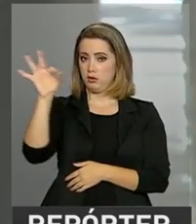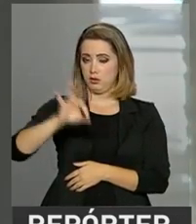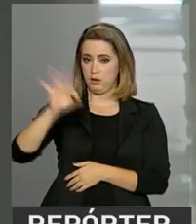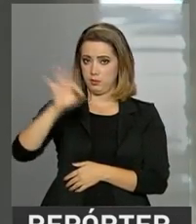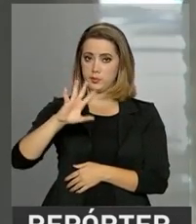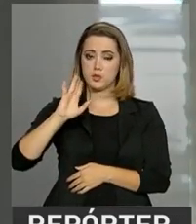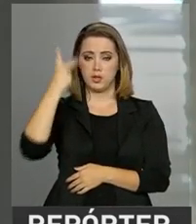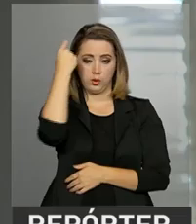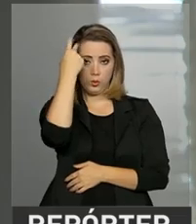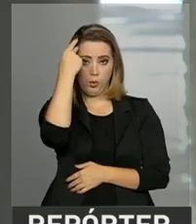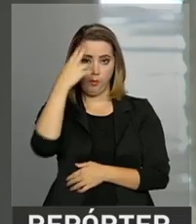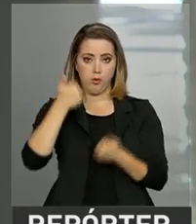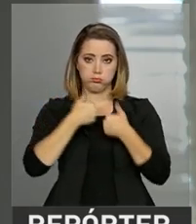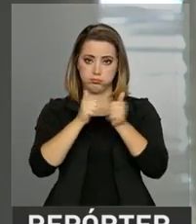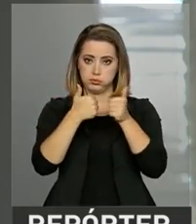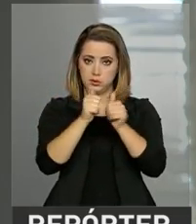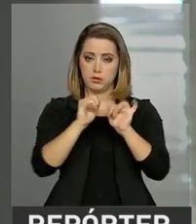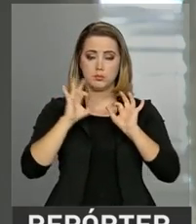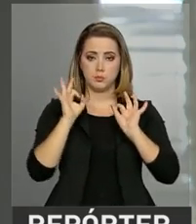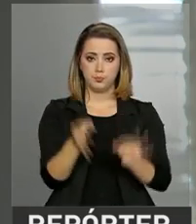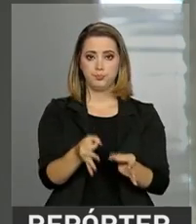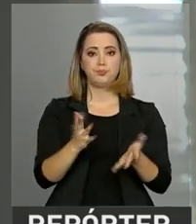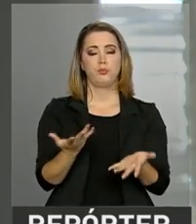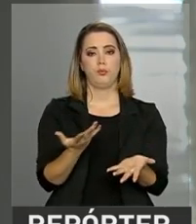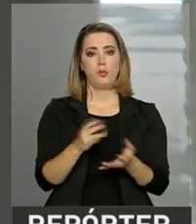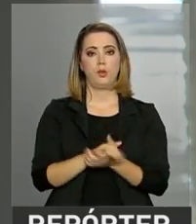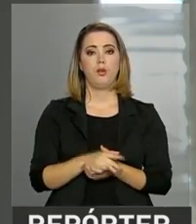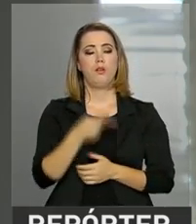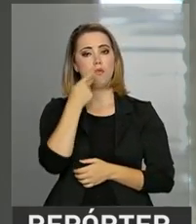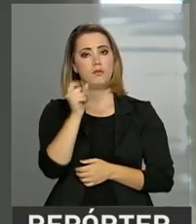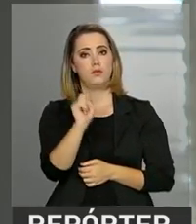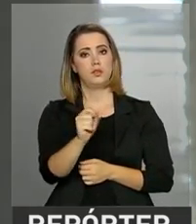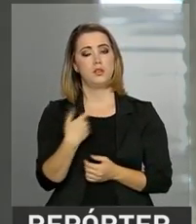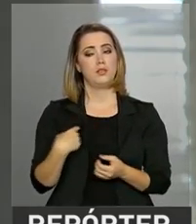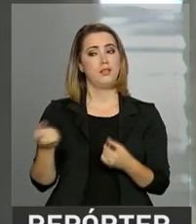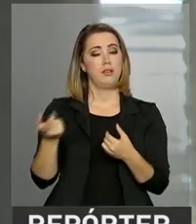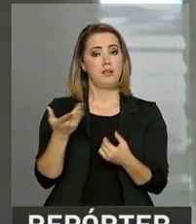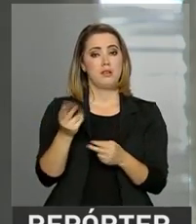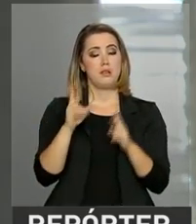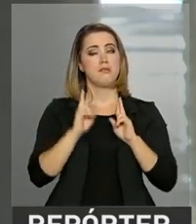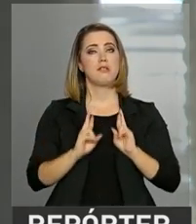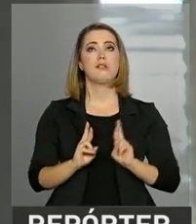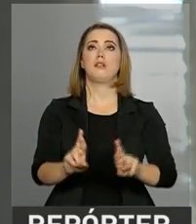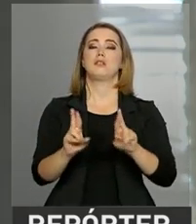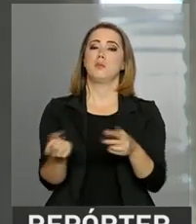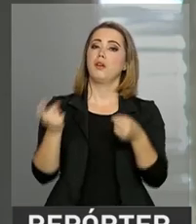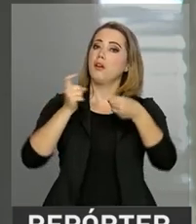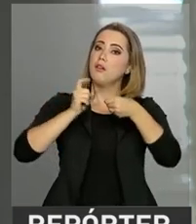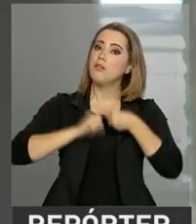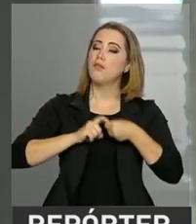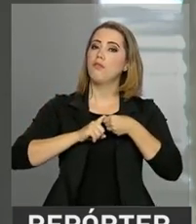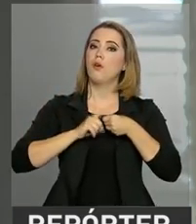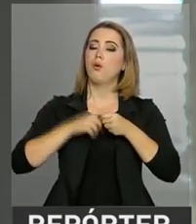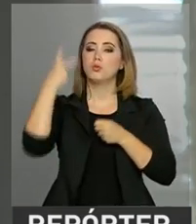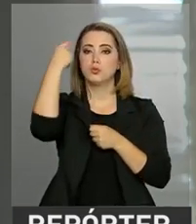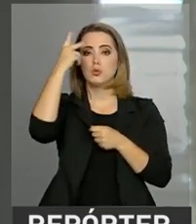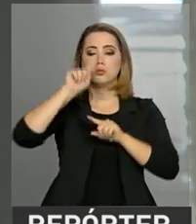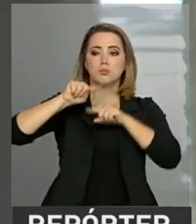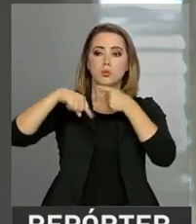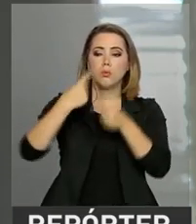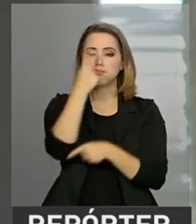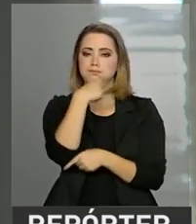ministro da defesa raúl jungmann afirmou esperar que a circulação de ônibus volte à normalidade em toda sua capacidade nas